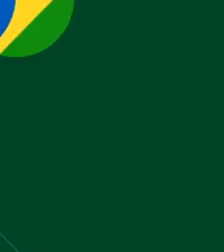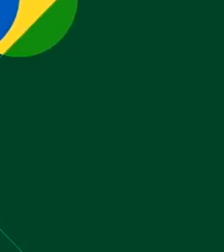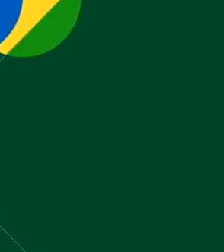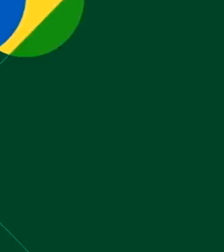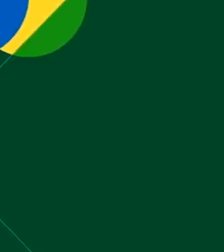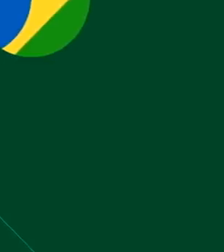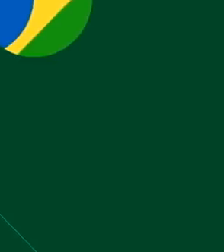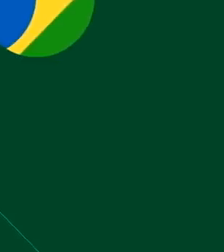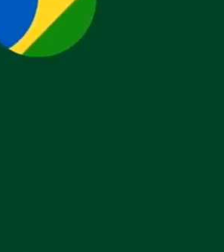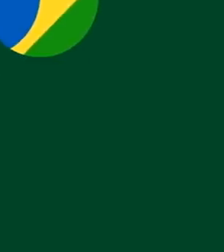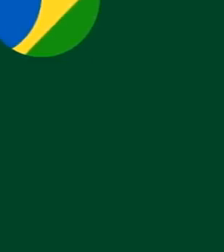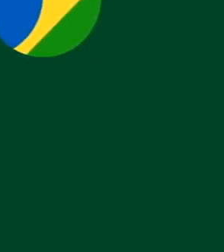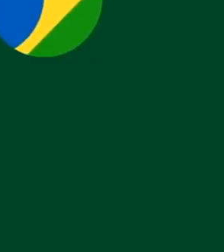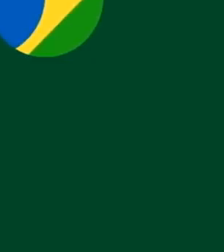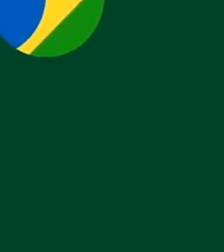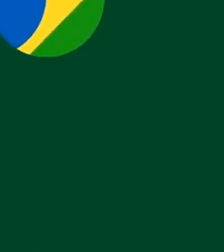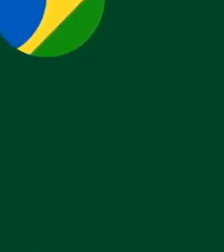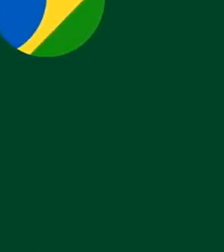Momento Saúde